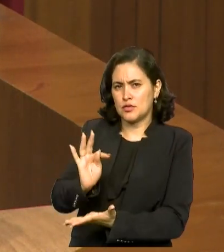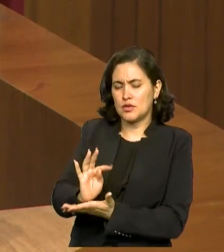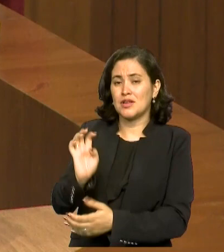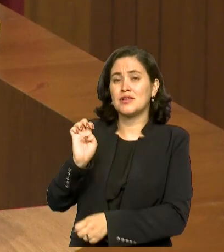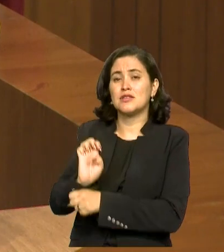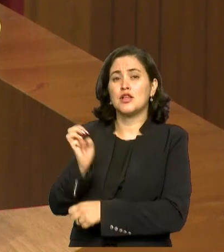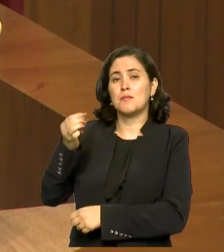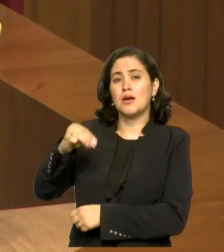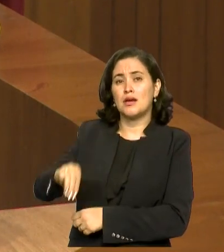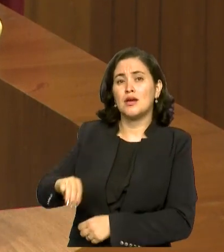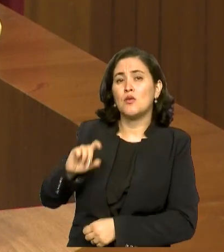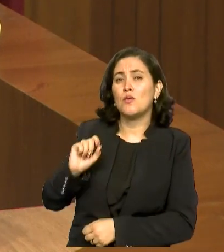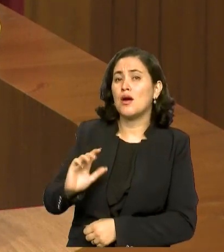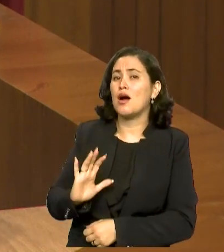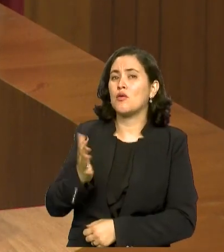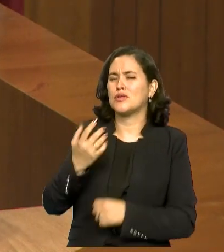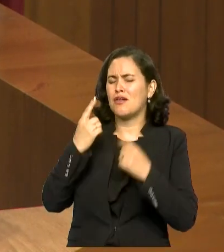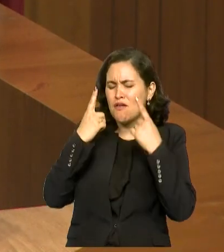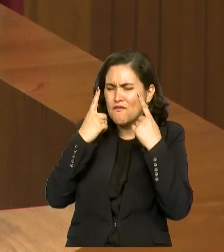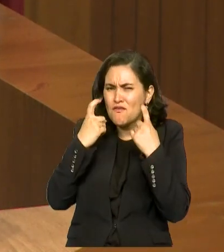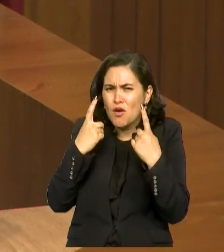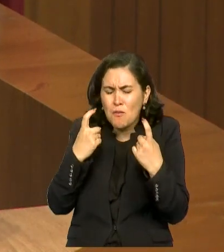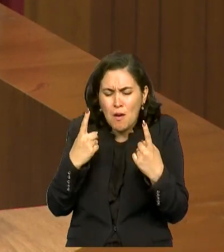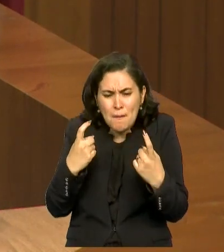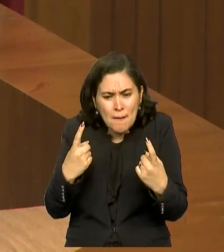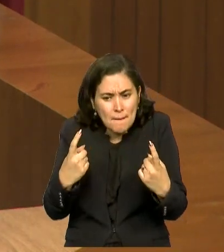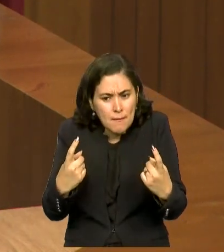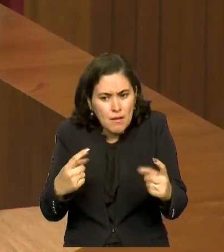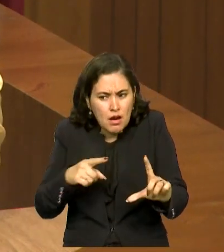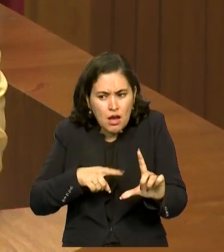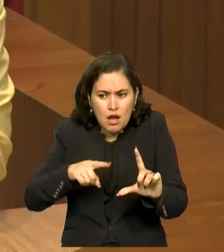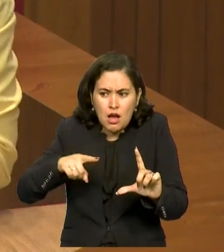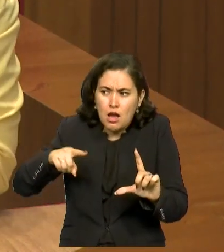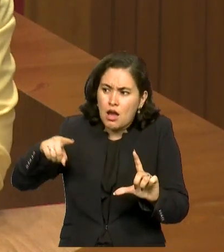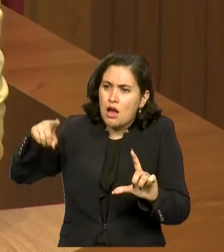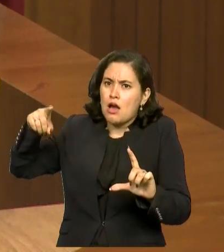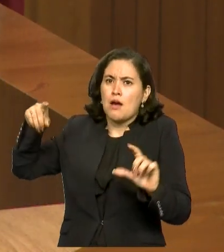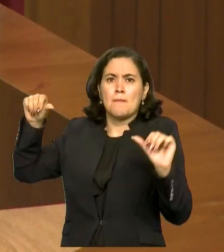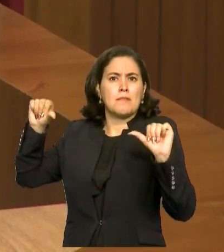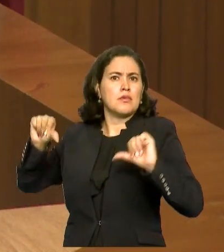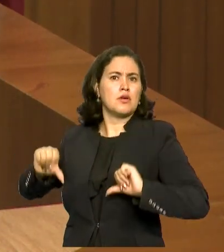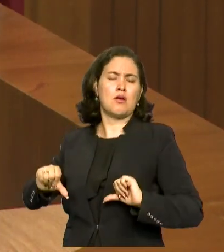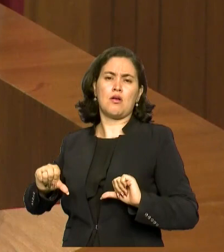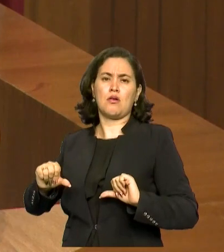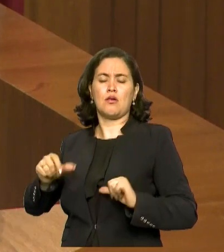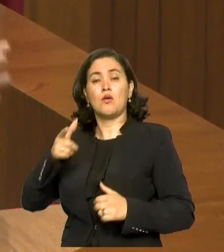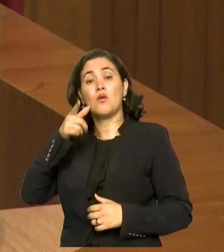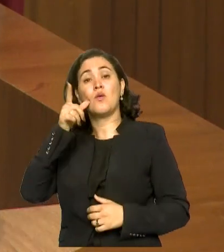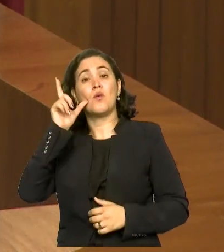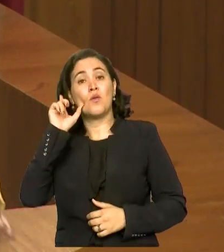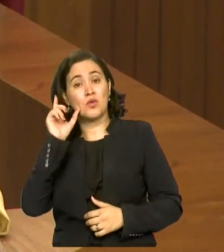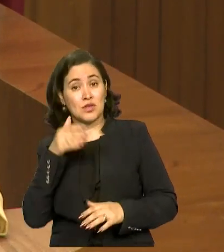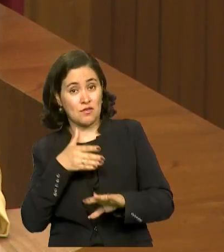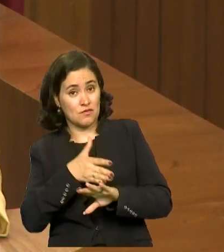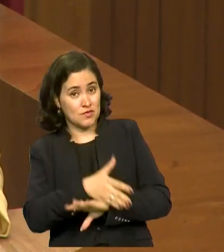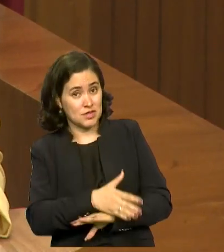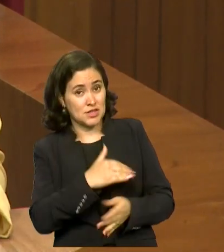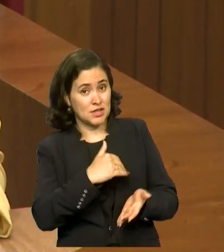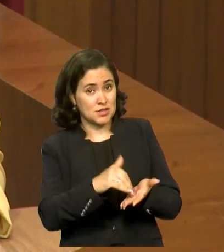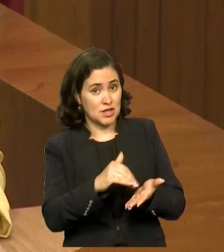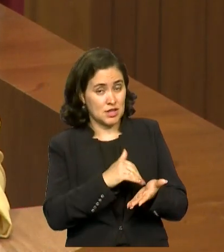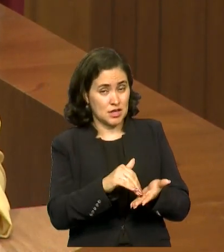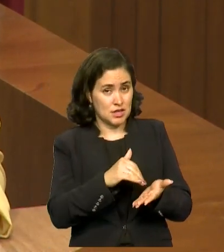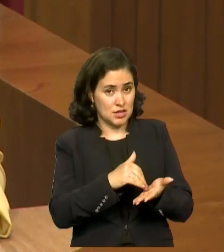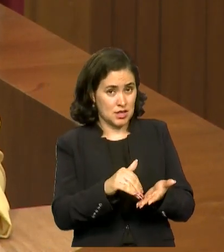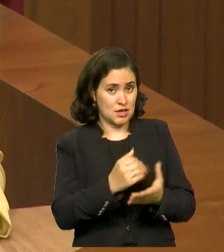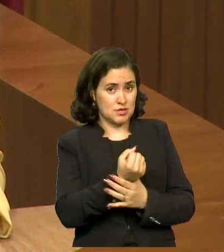as ondas de violências que só crescem. Então, ontem, visitei o secretário de Segurança Pública, o